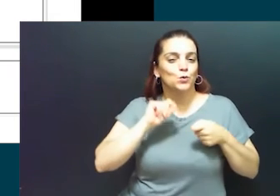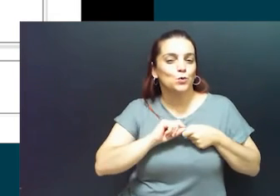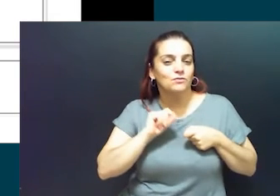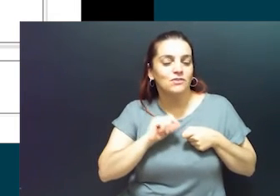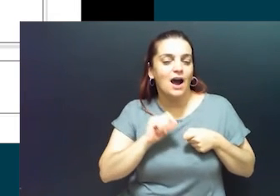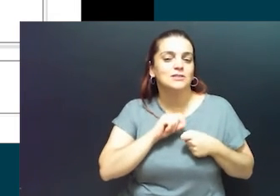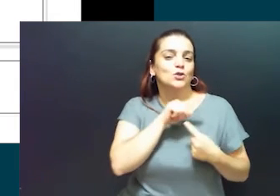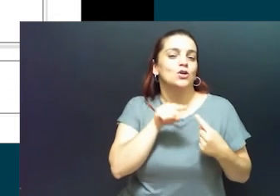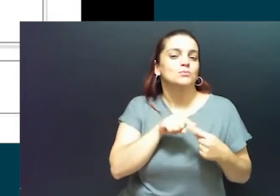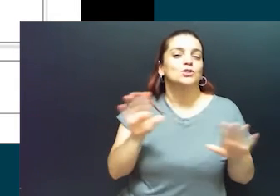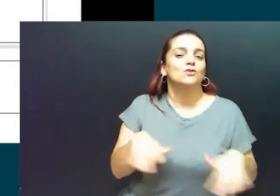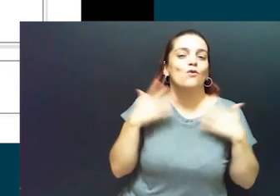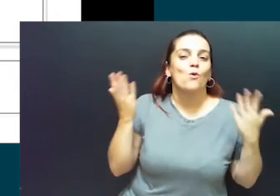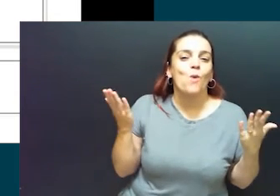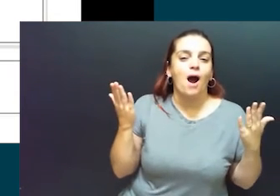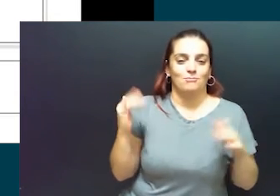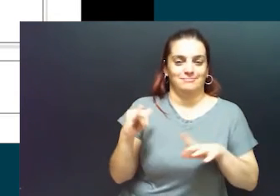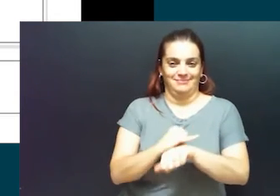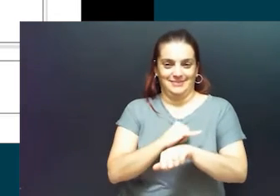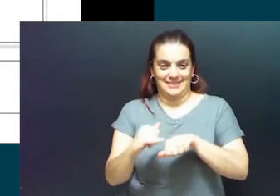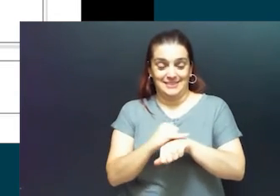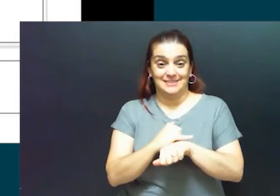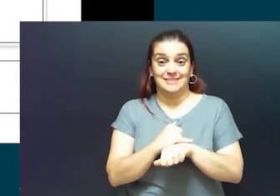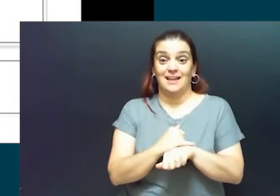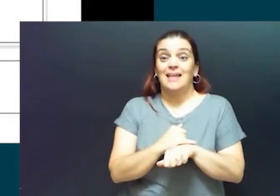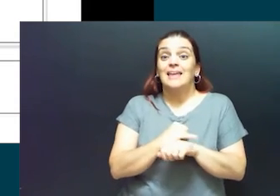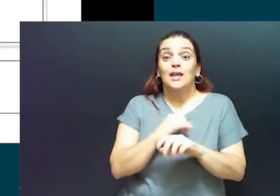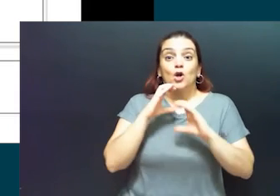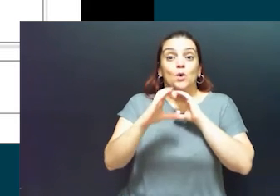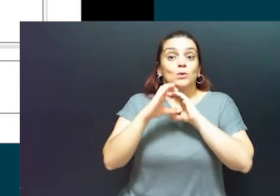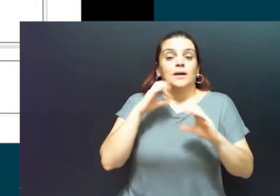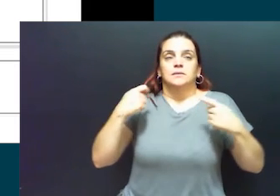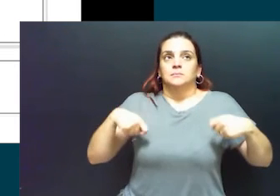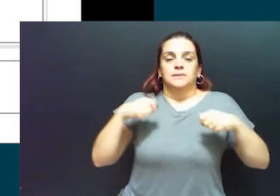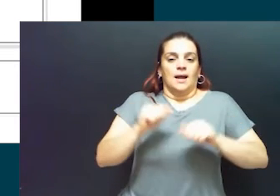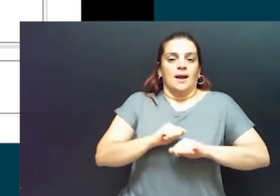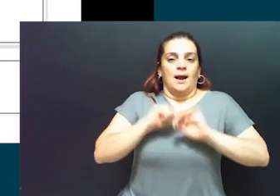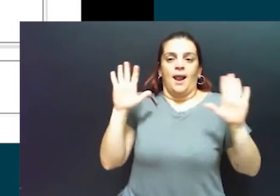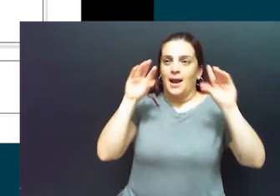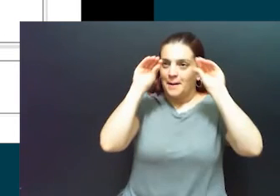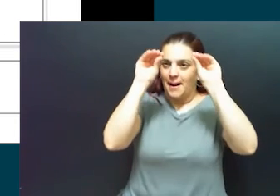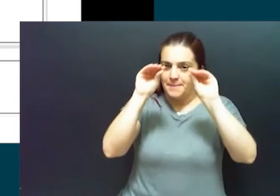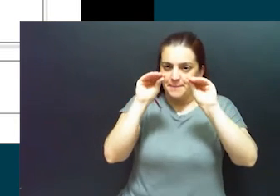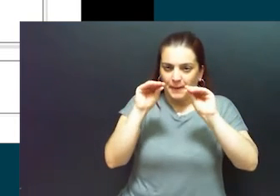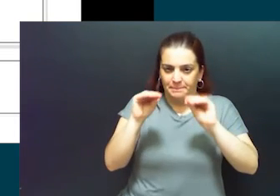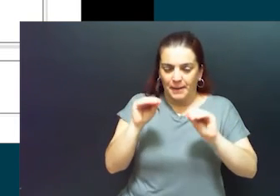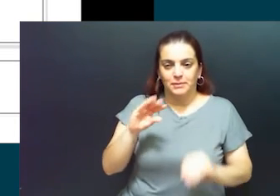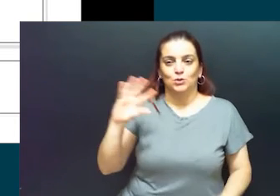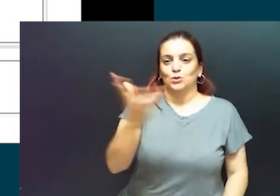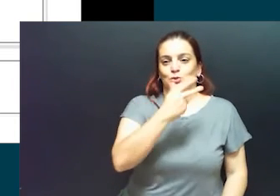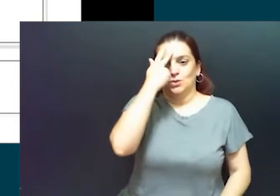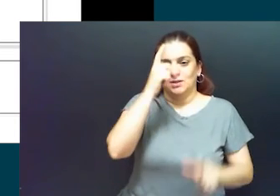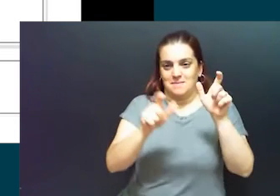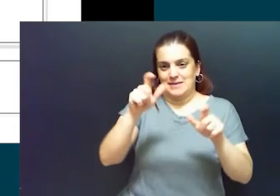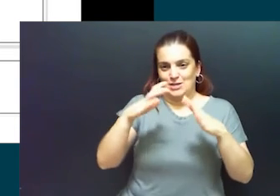como que ele está conectado na estratégia. E essa comunicação ela precisa estar clara, né, para todas as pessoas ali da empresa, né, e para